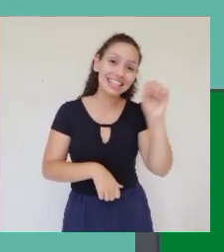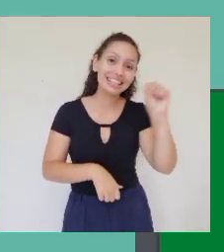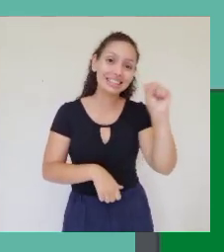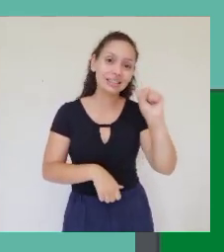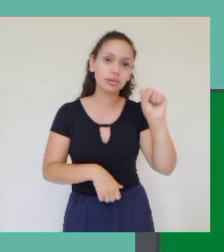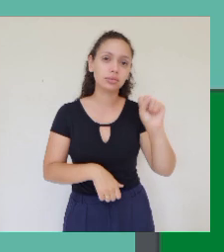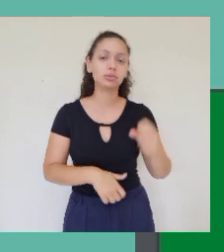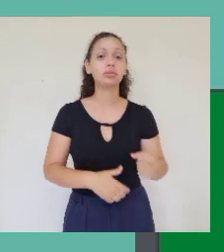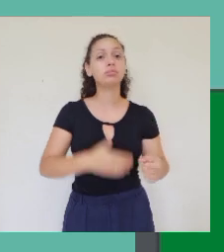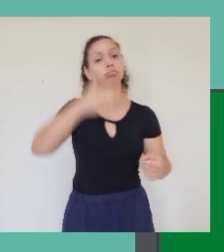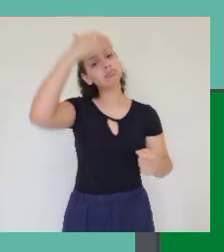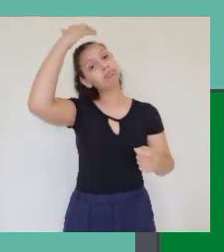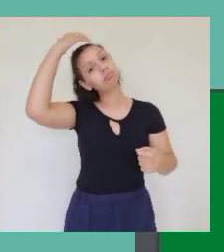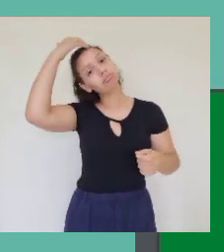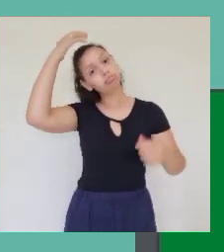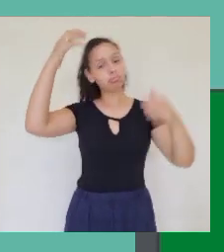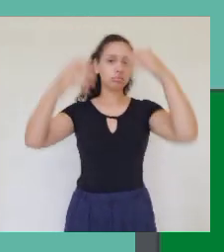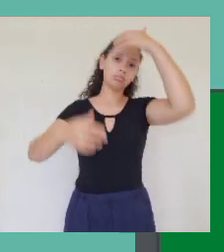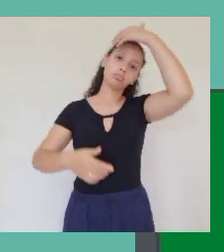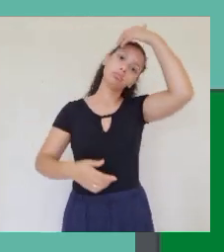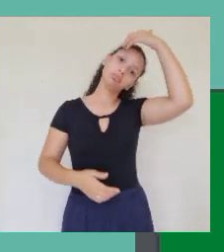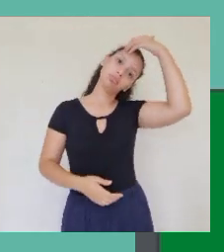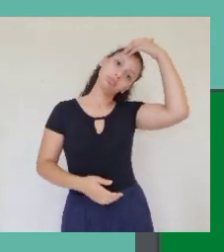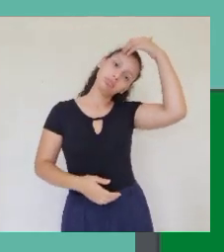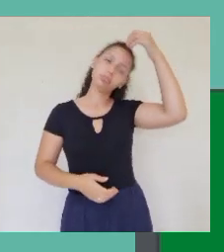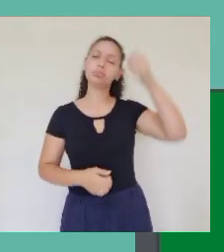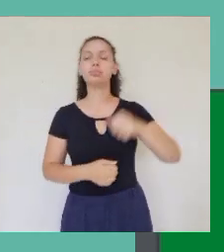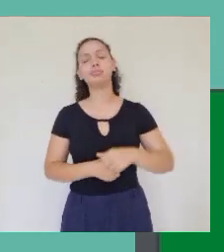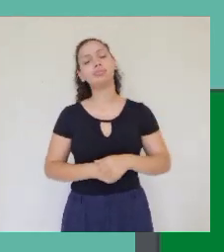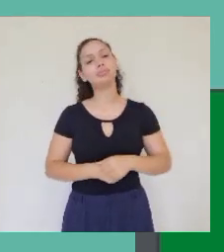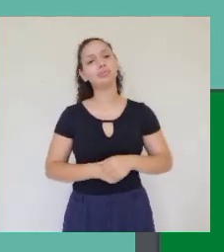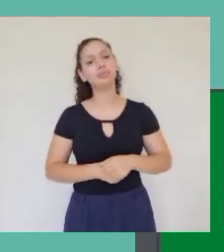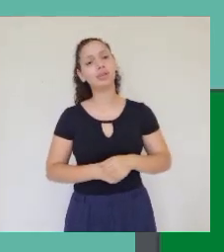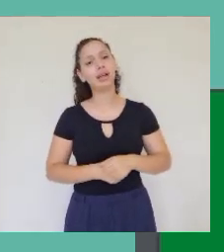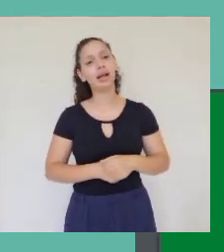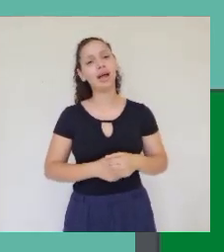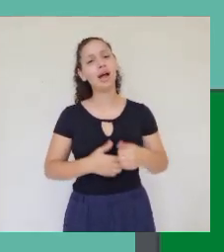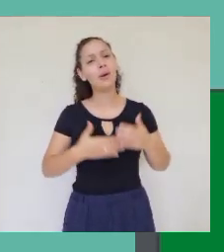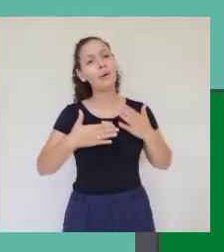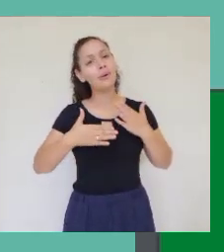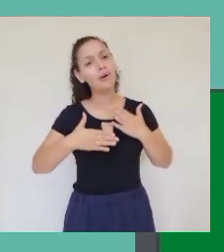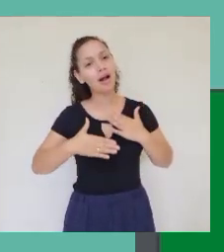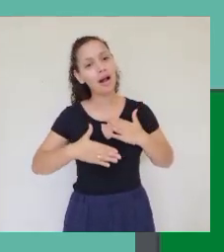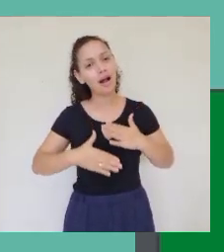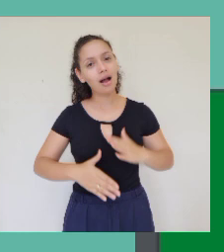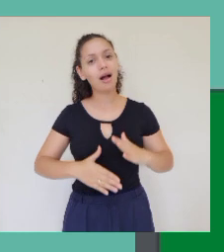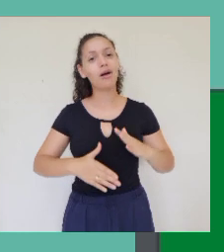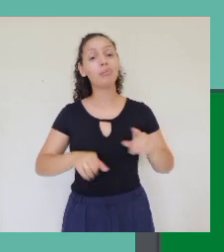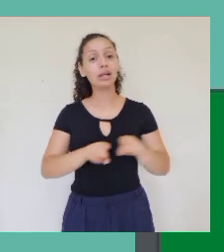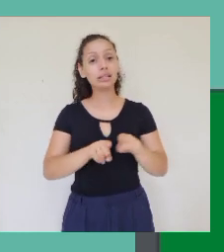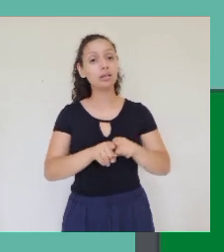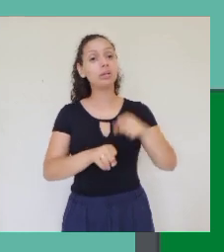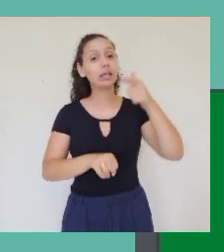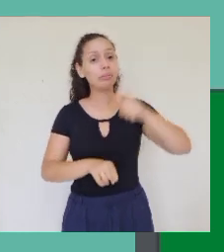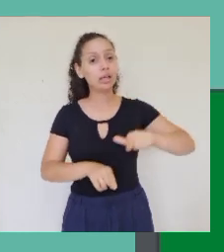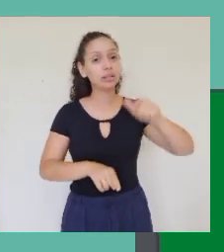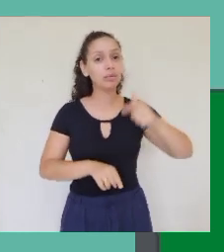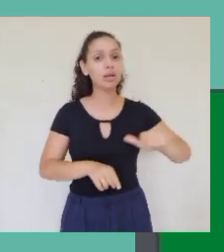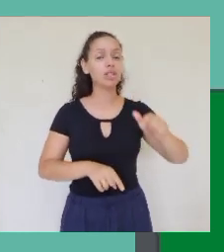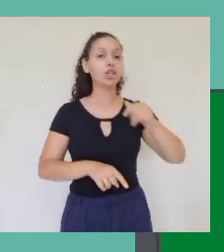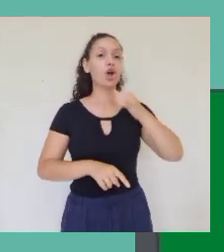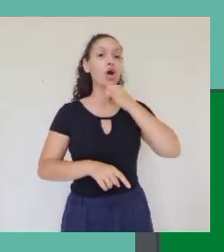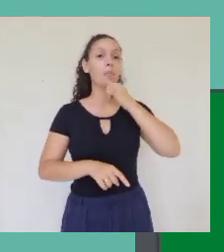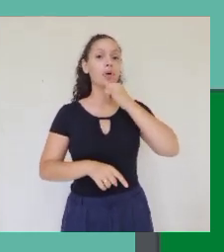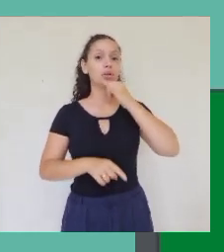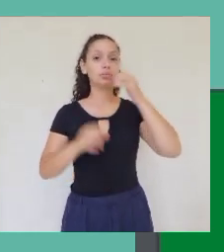lado, faz de outro. Movimentos repetitivos, né? Devagar, por exemplo, circulares com a cabeça. Às vezes